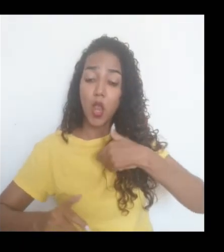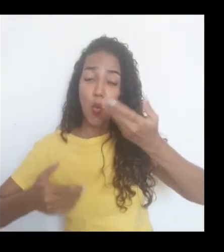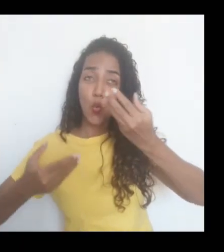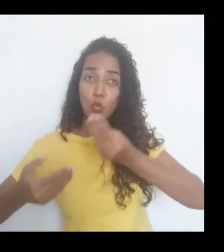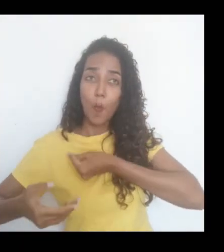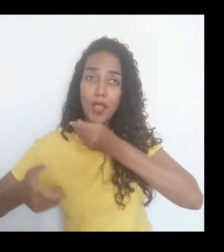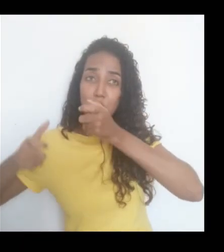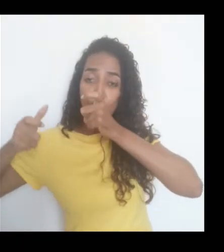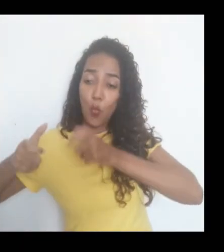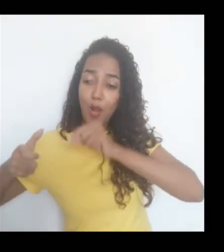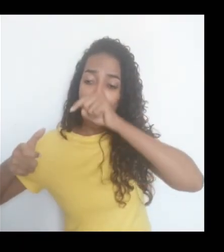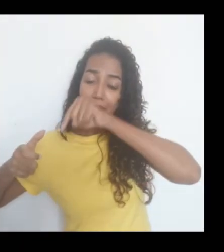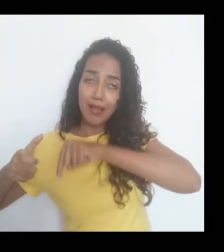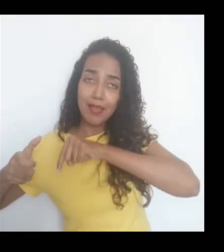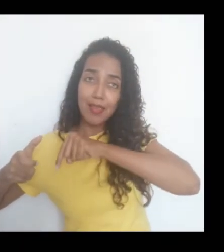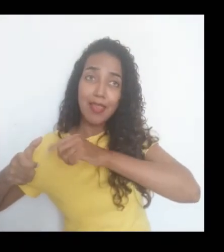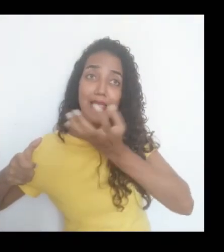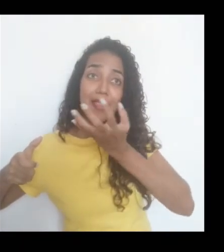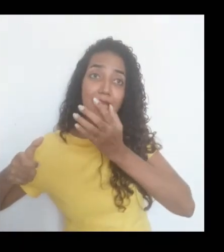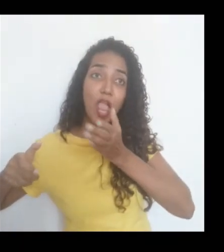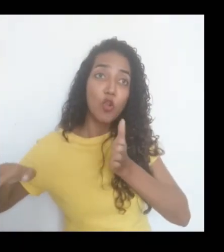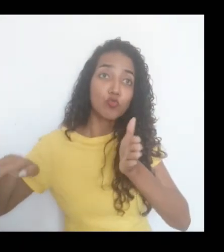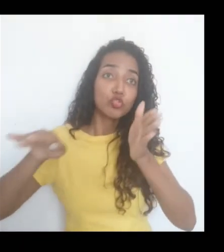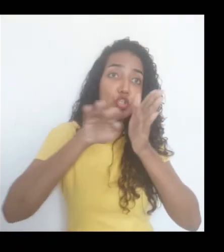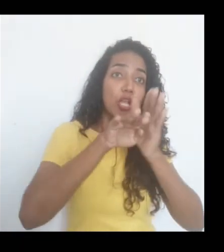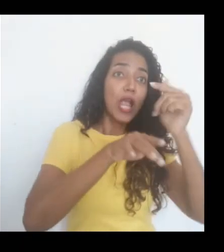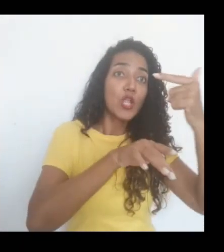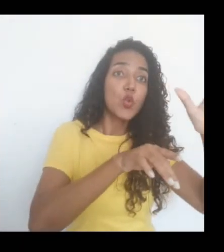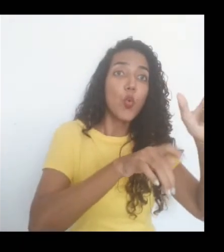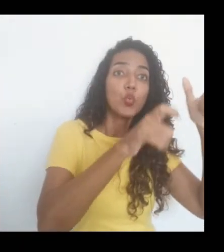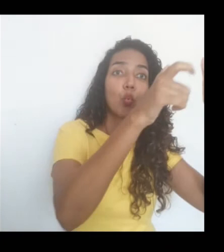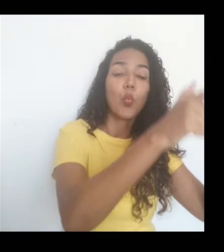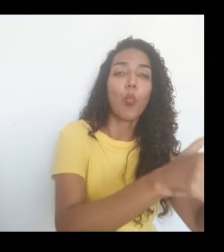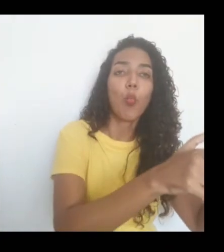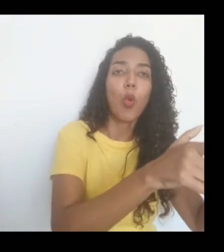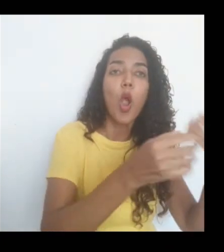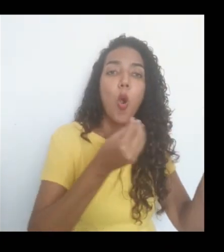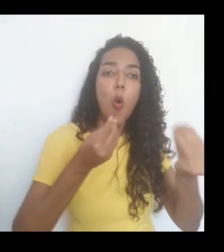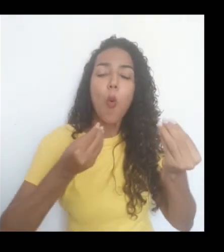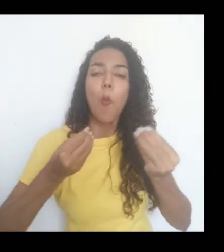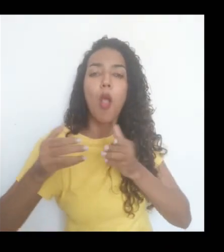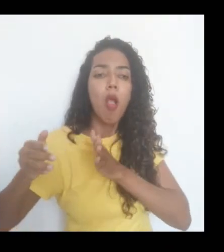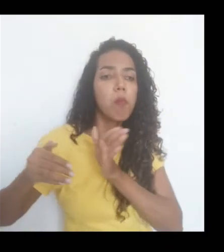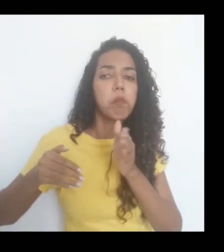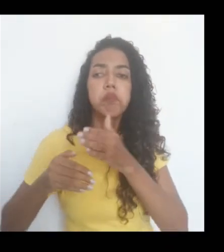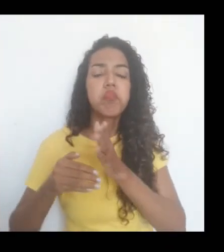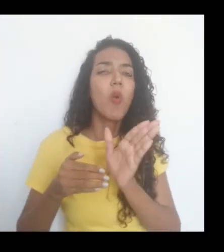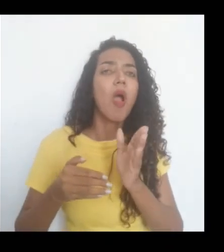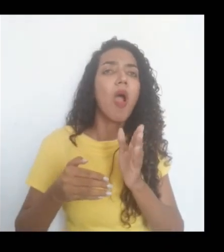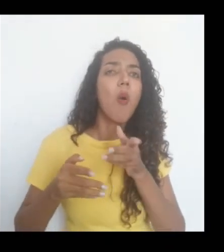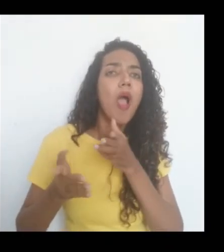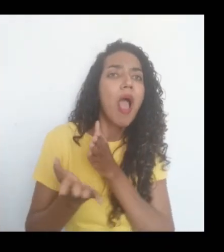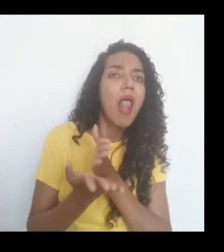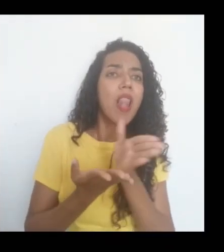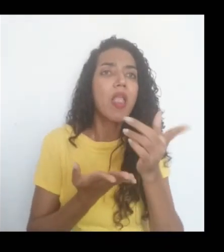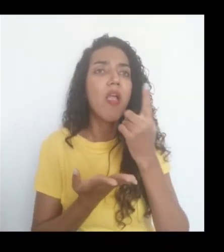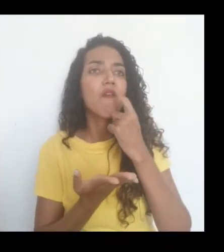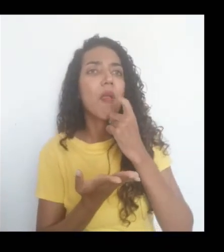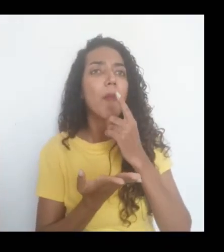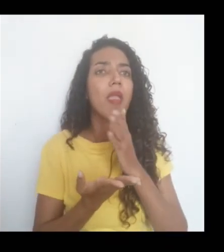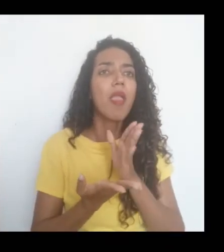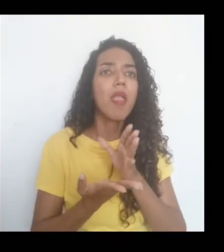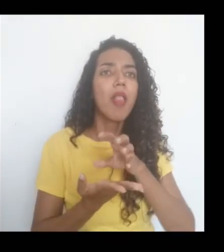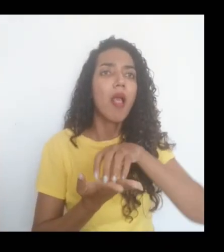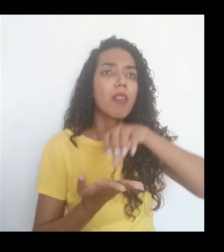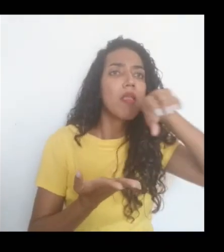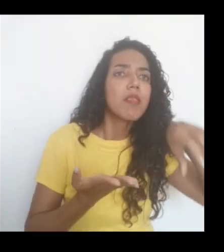e chegar aqui. Preciso pegar a linha vermelha, fazer uma baldeação e vir para aqui. É isso